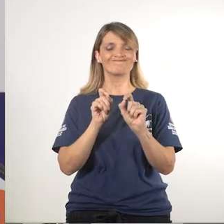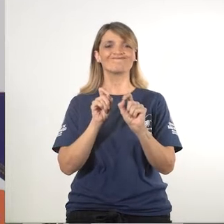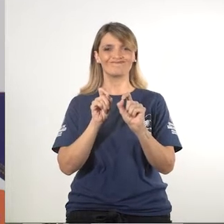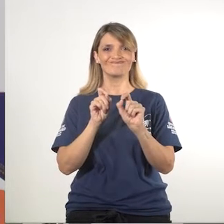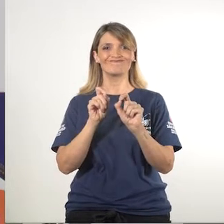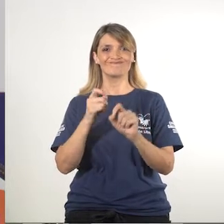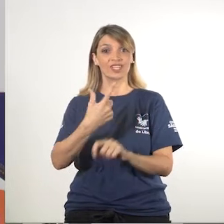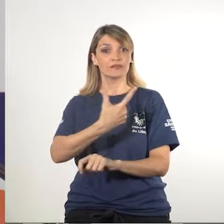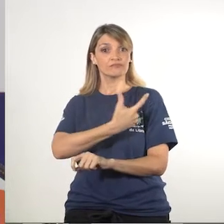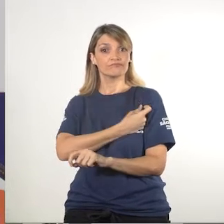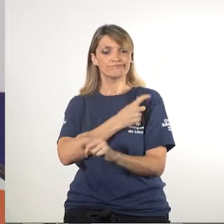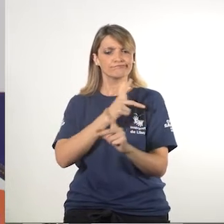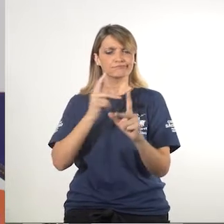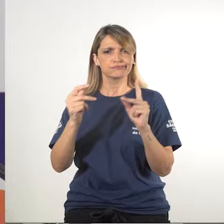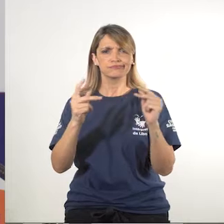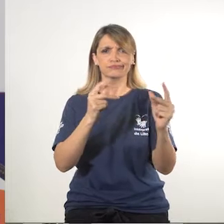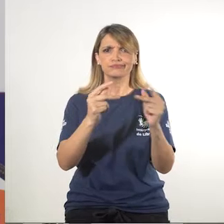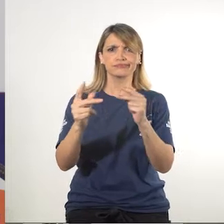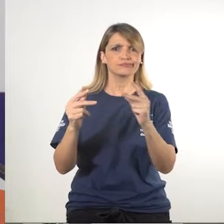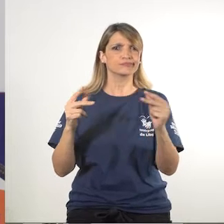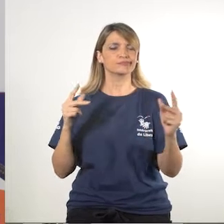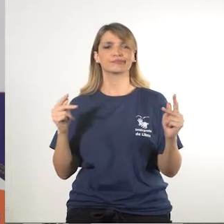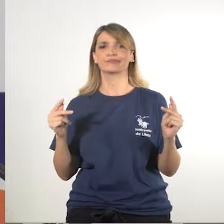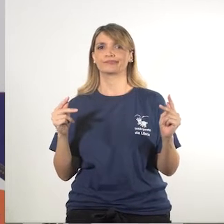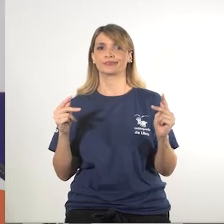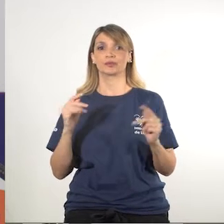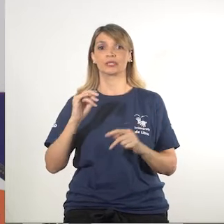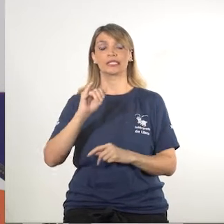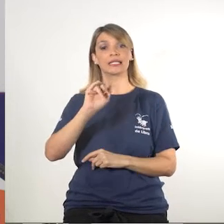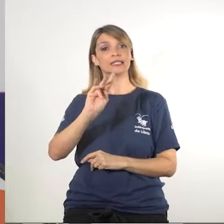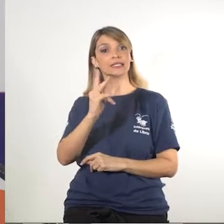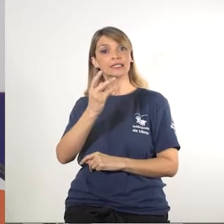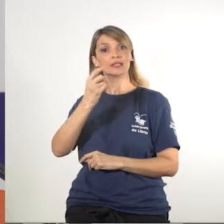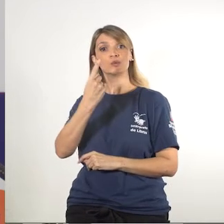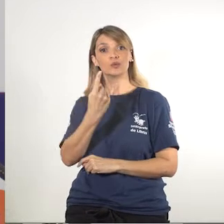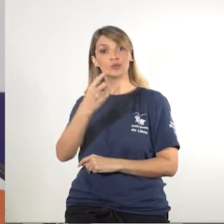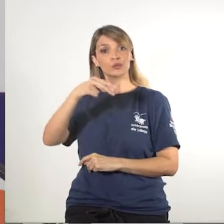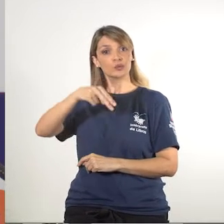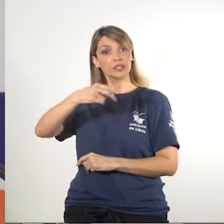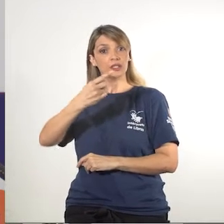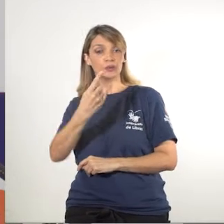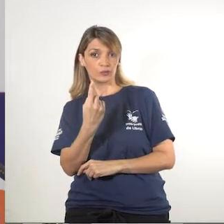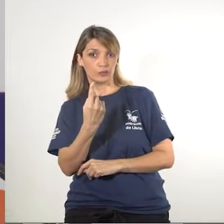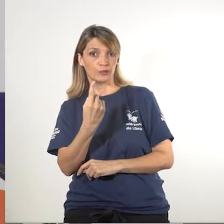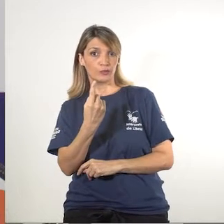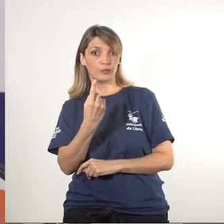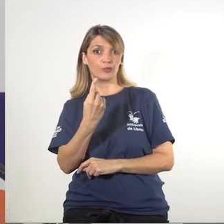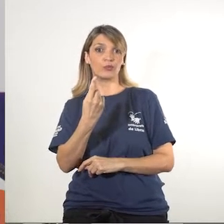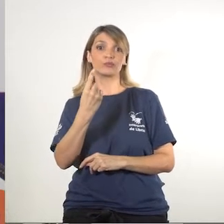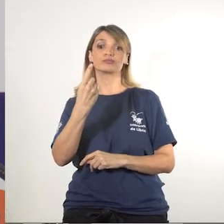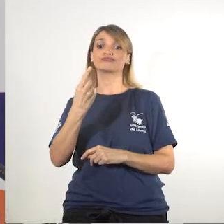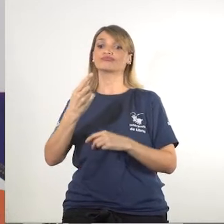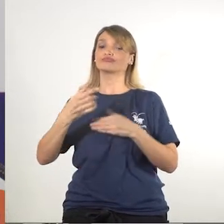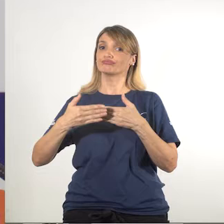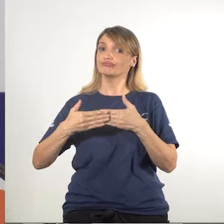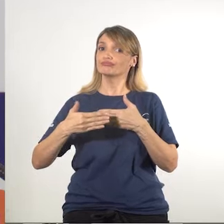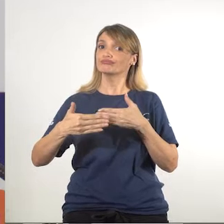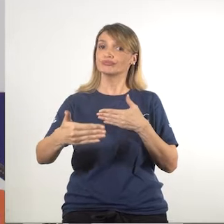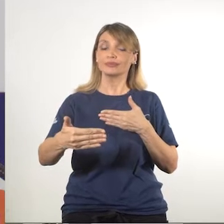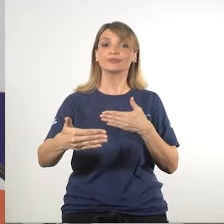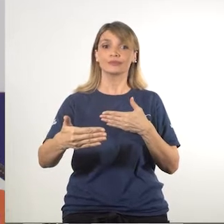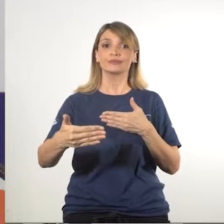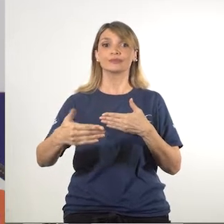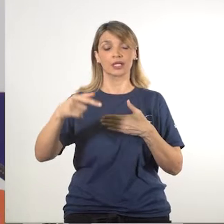é a vacinação contra a influenza, que começa nos próximos dias e que